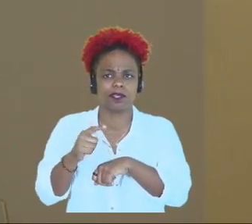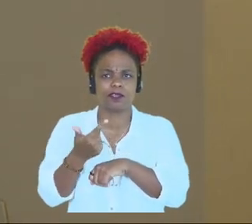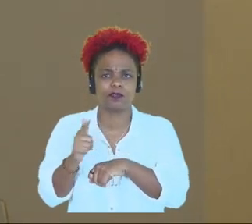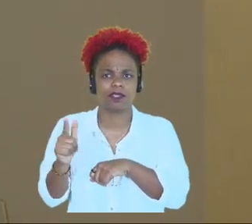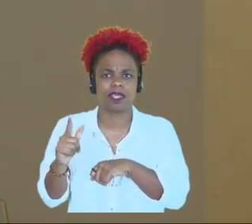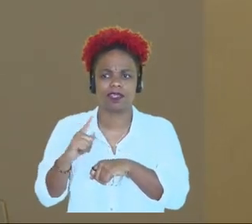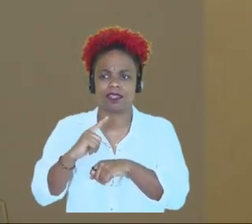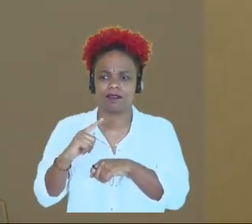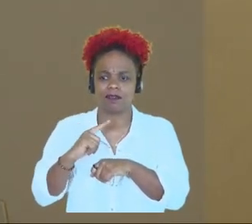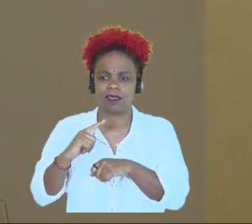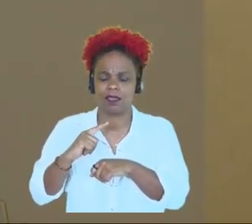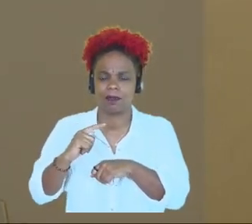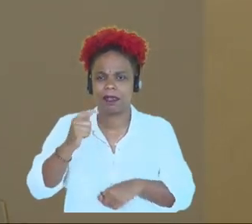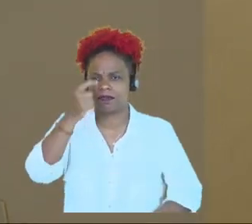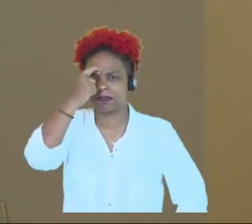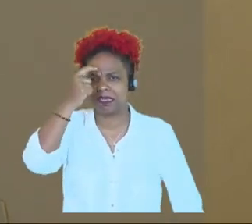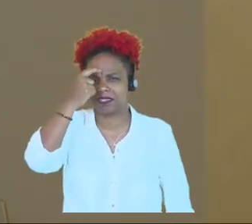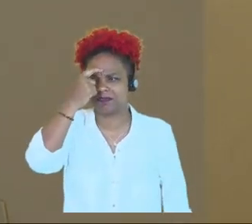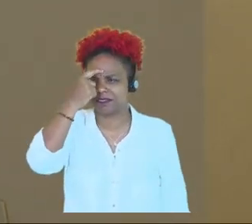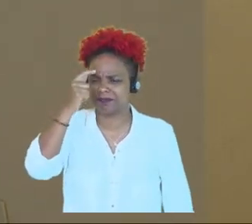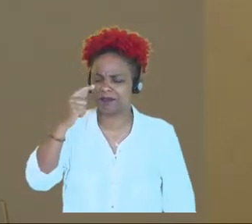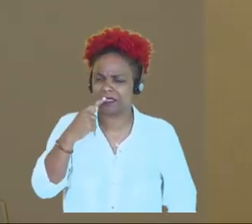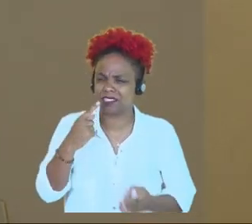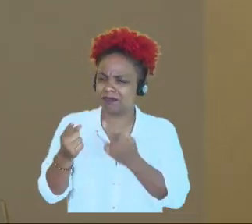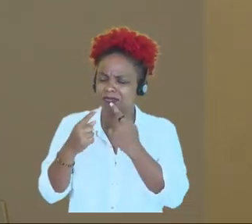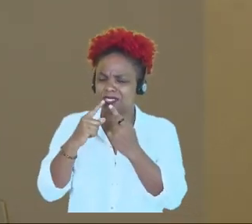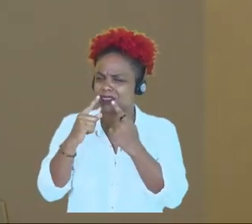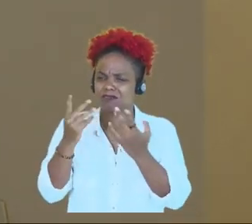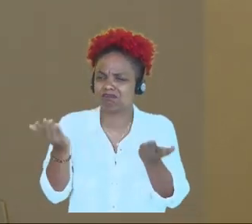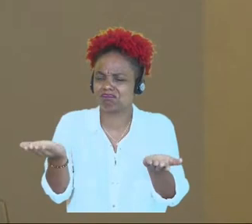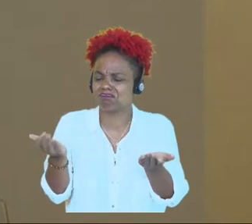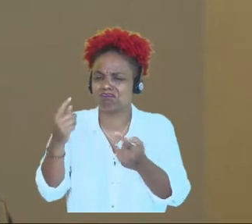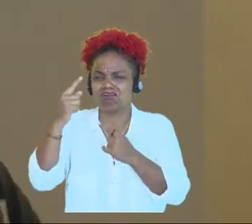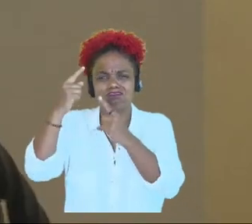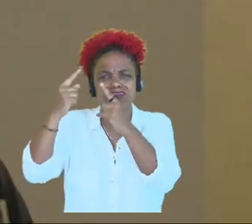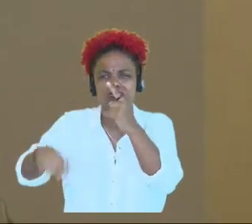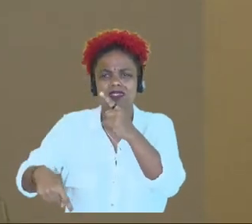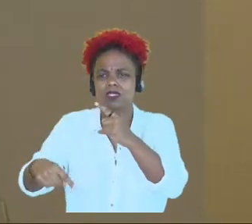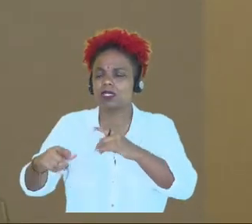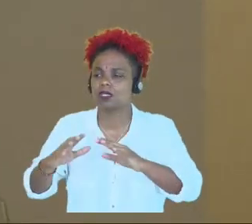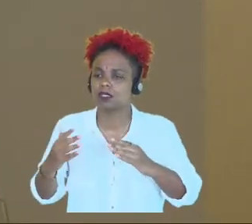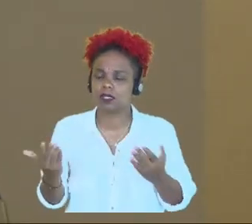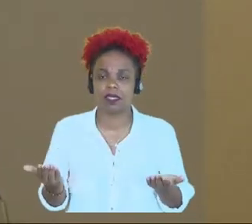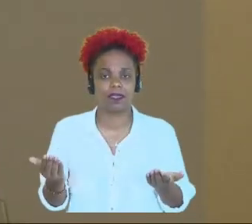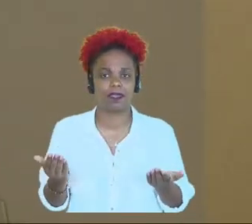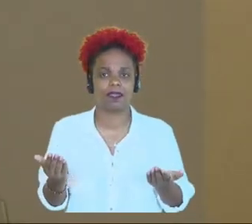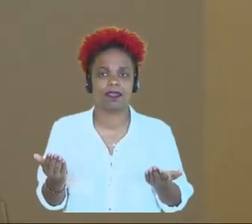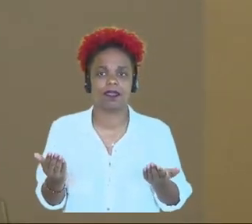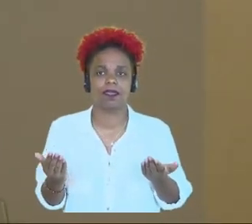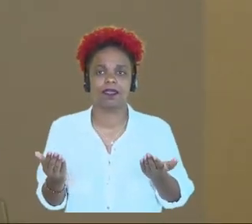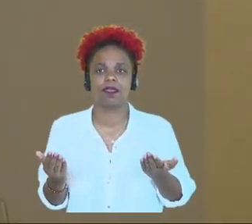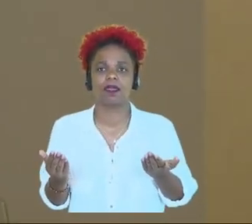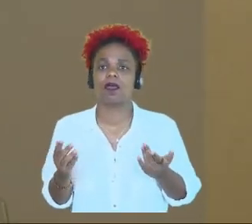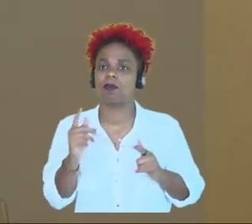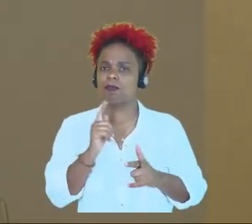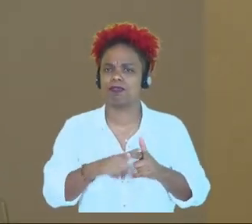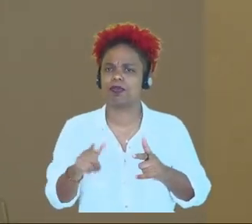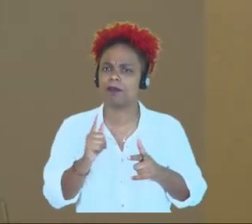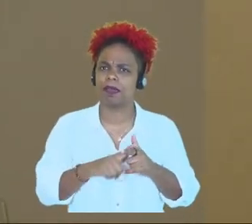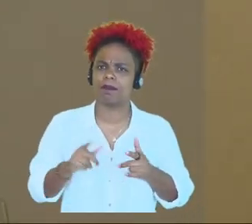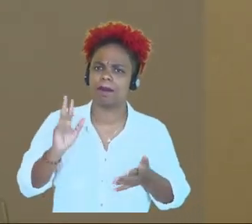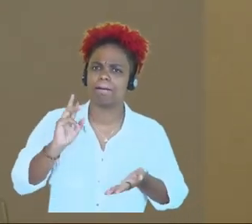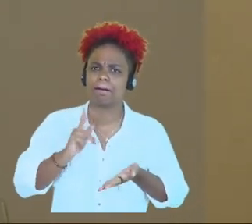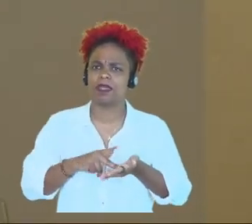ponto de contato racional na conversa, isso, em larga escala, se torna um problema